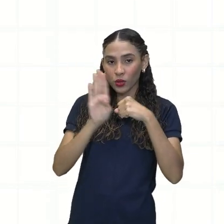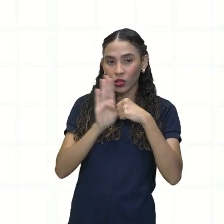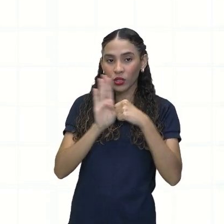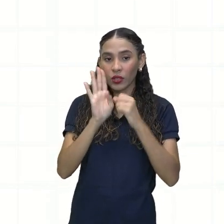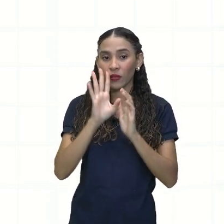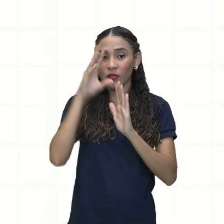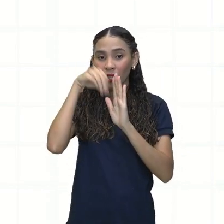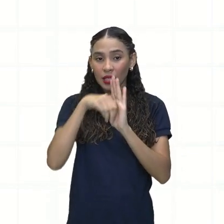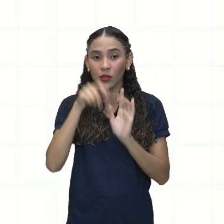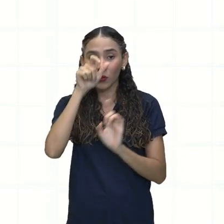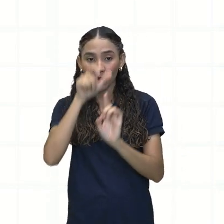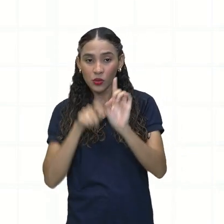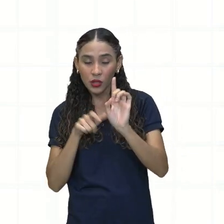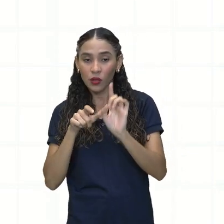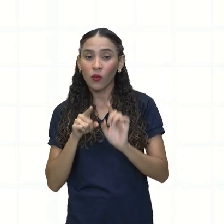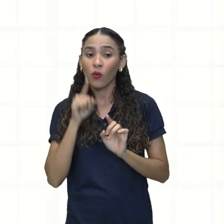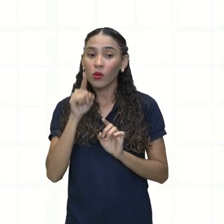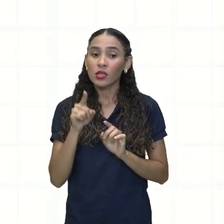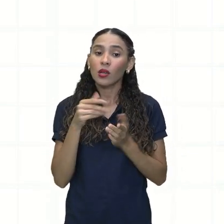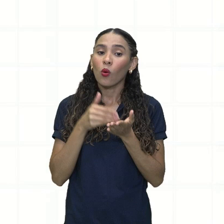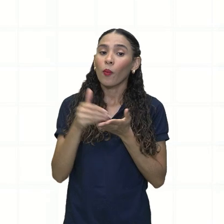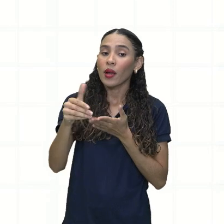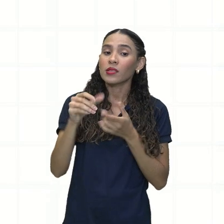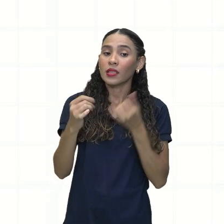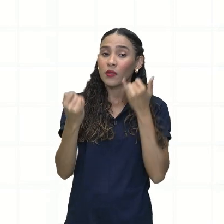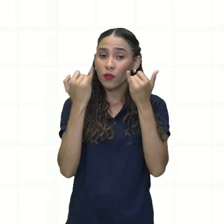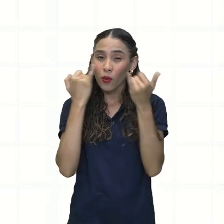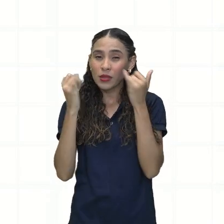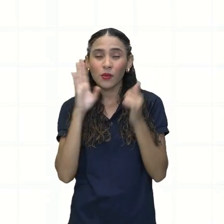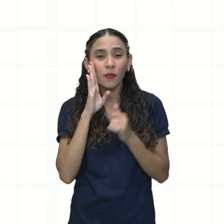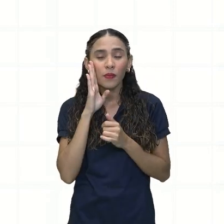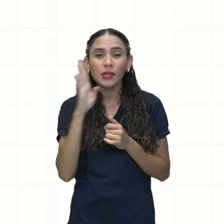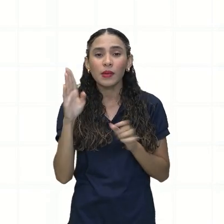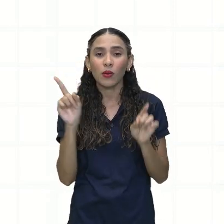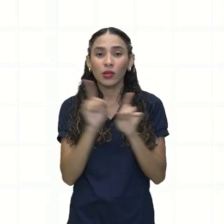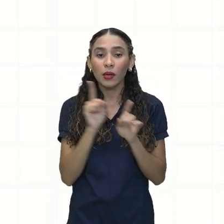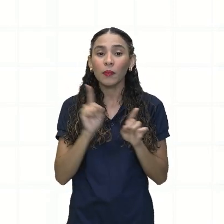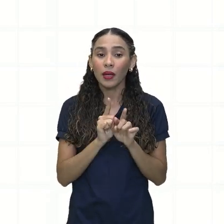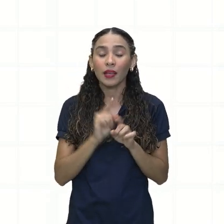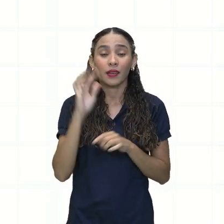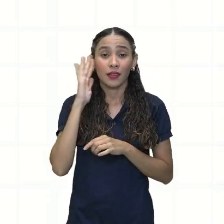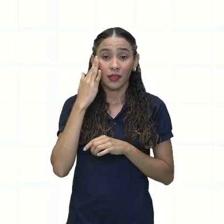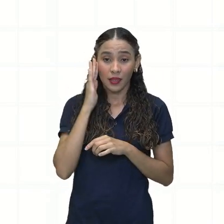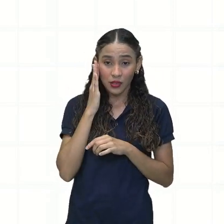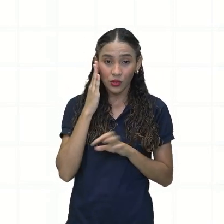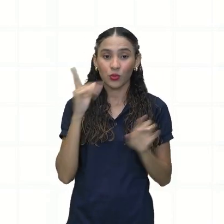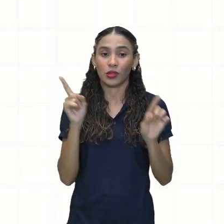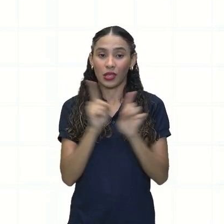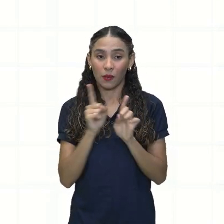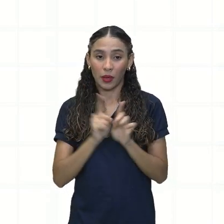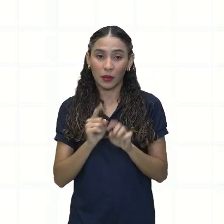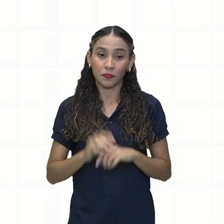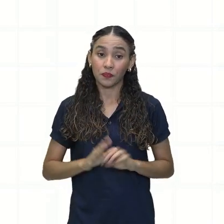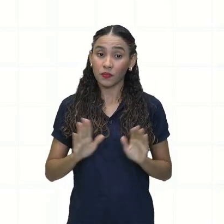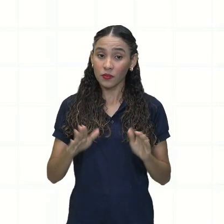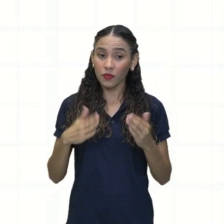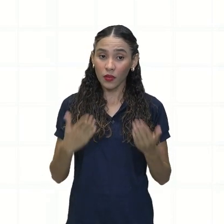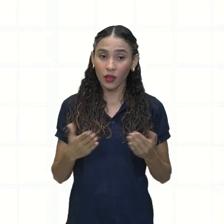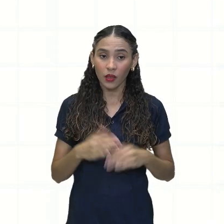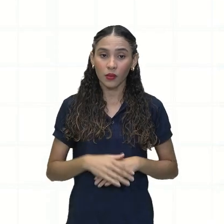meu sujeito, você passaria a informação principal e seria entendido.